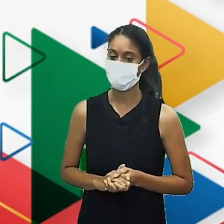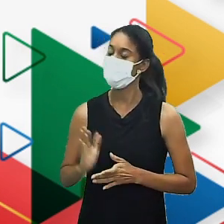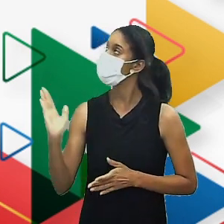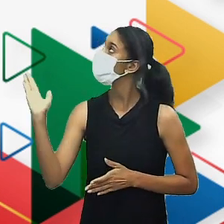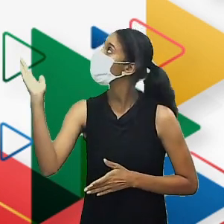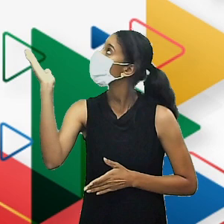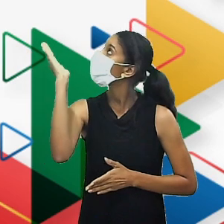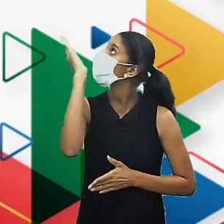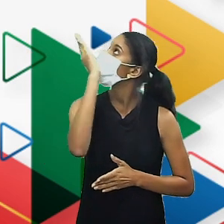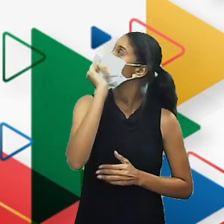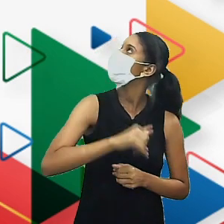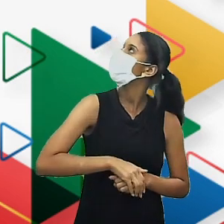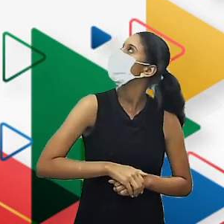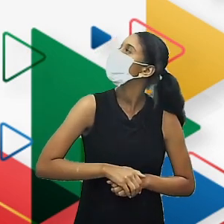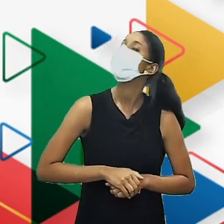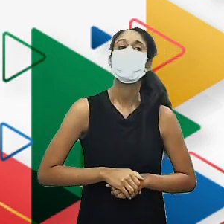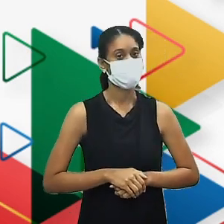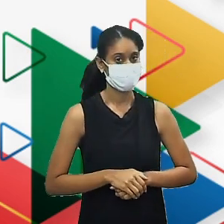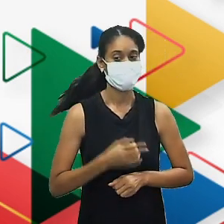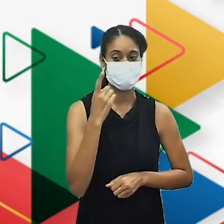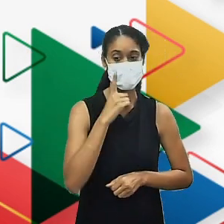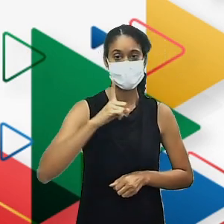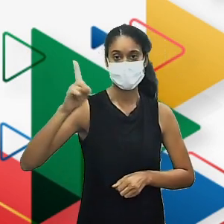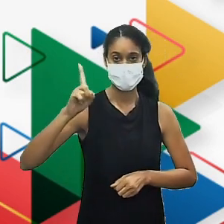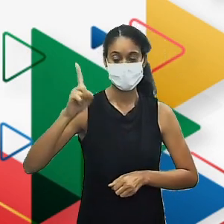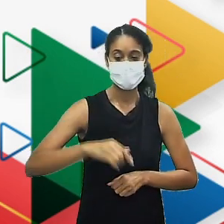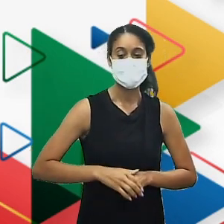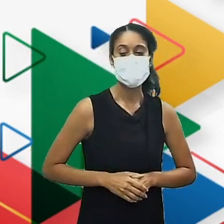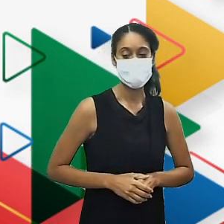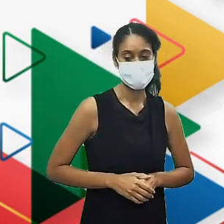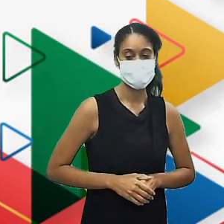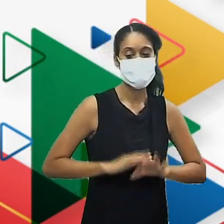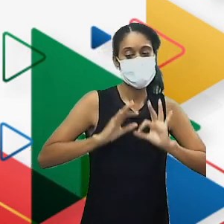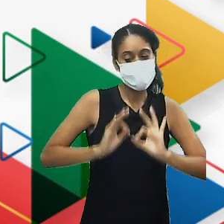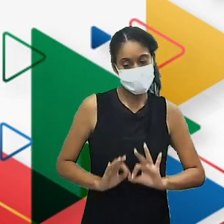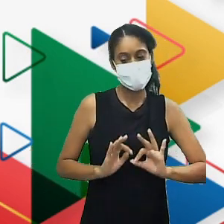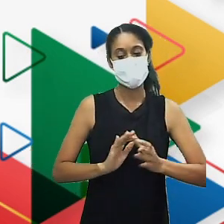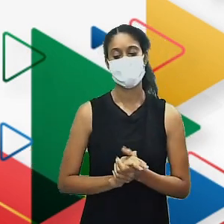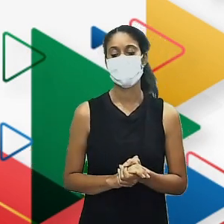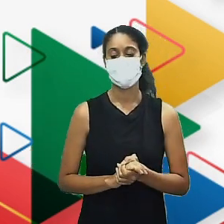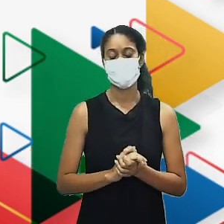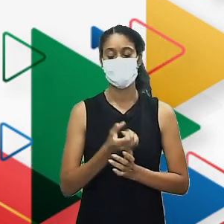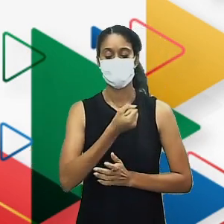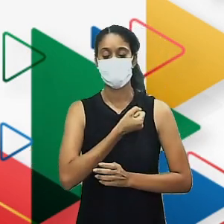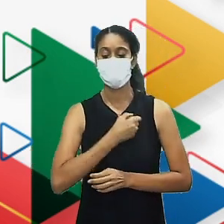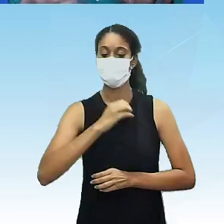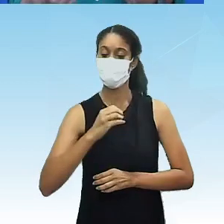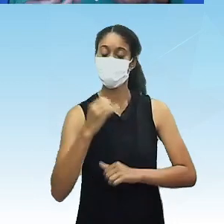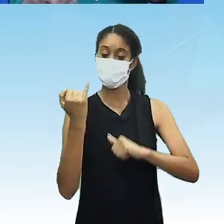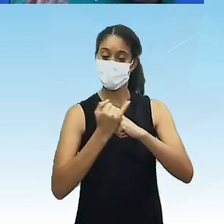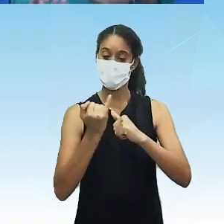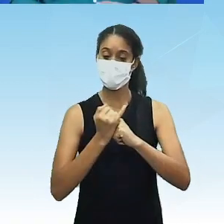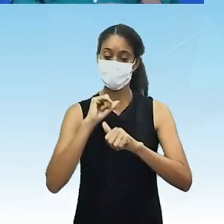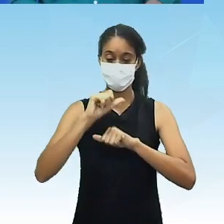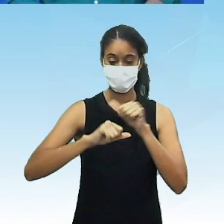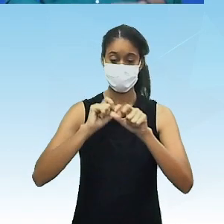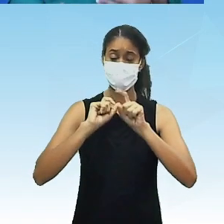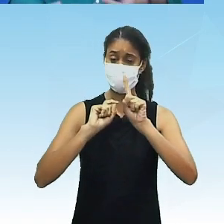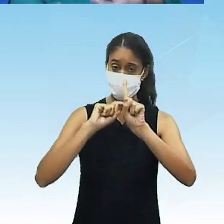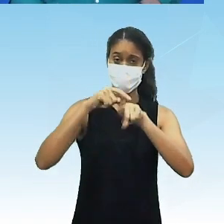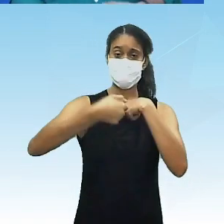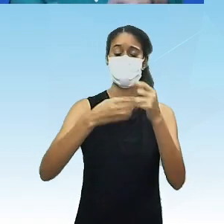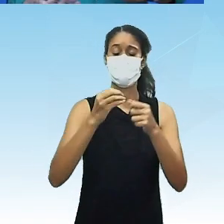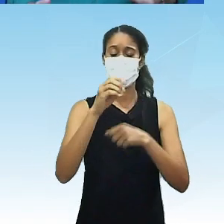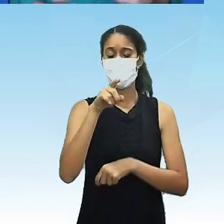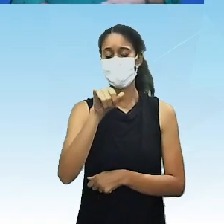isso. Beleza, galera? Tranquilidade, o ferro metálico, o ferro com carga 0. Esse ferro, inclusive, vai voltar a ser óxido de ferro se ele